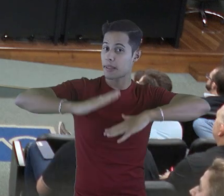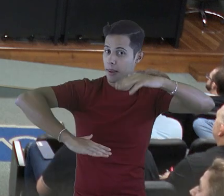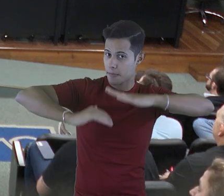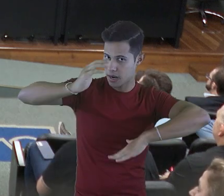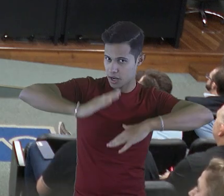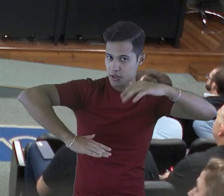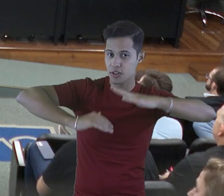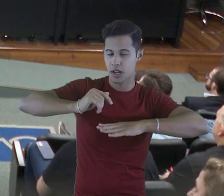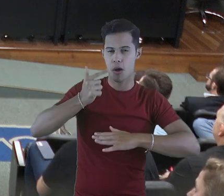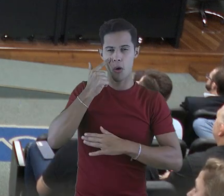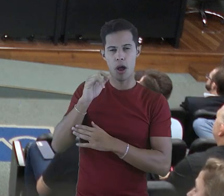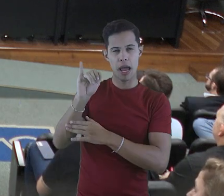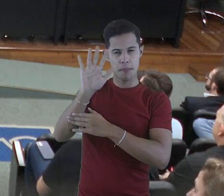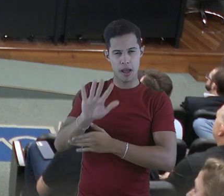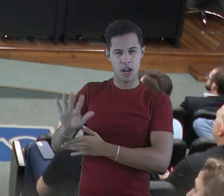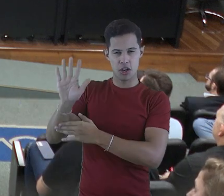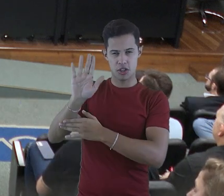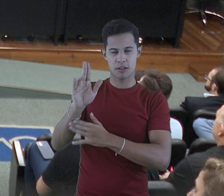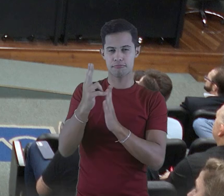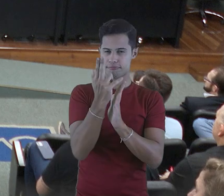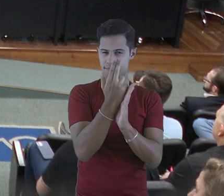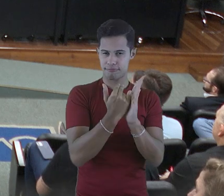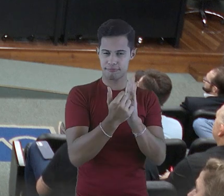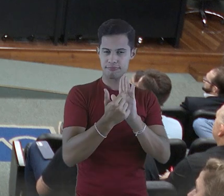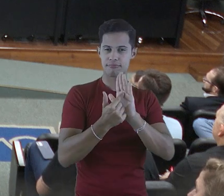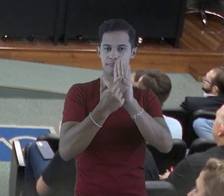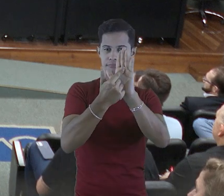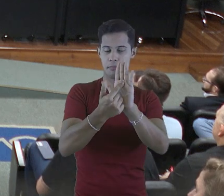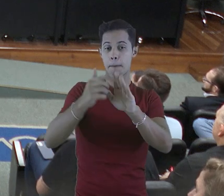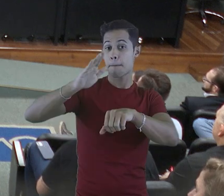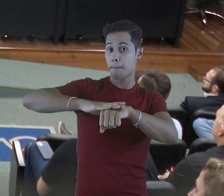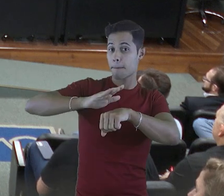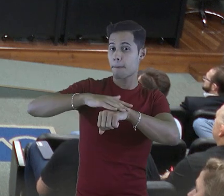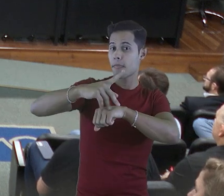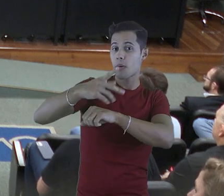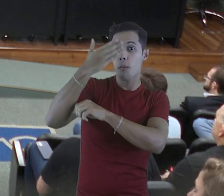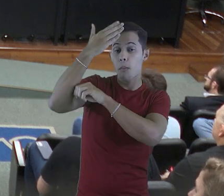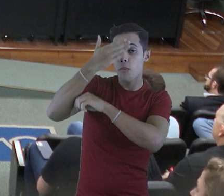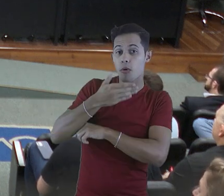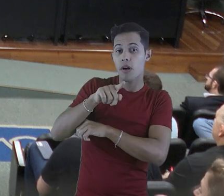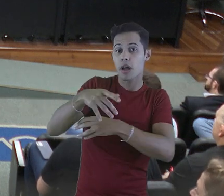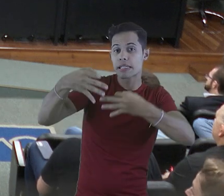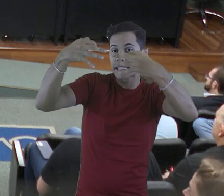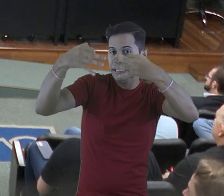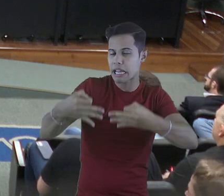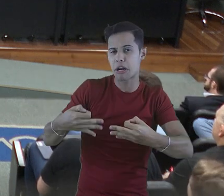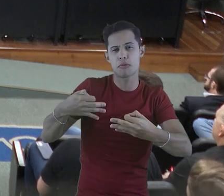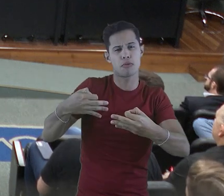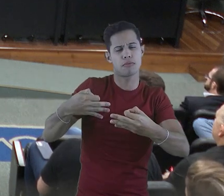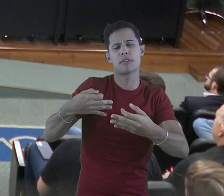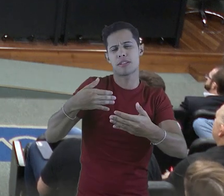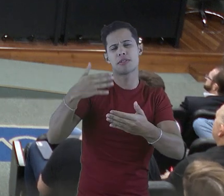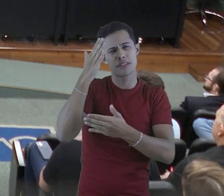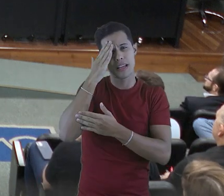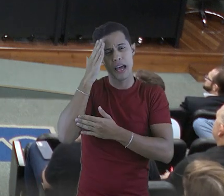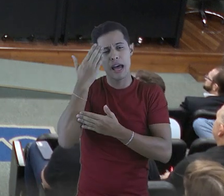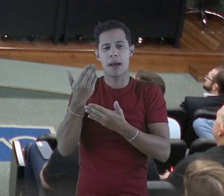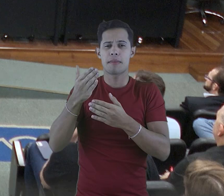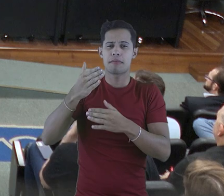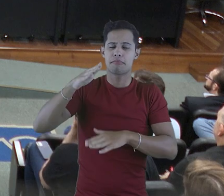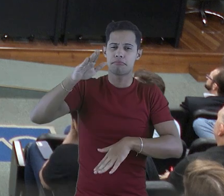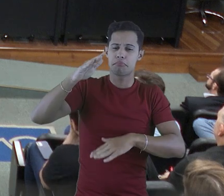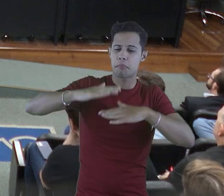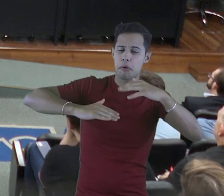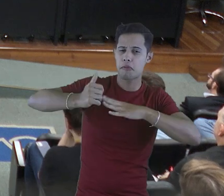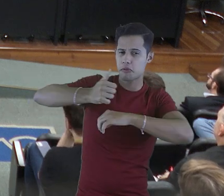para você provar que você está adequado além das questões de encarregado ou seja nomeação de encarregado e etc e tal que essa é uma obrigatoriedade